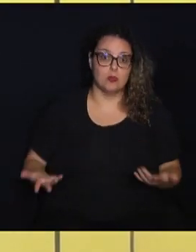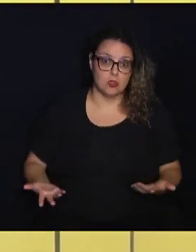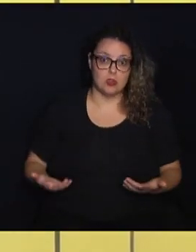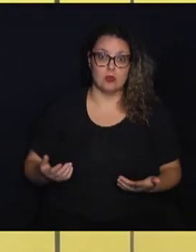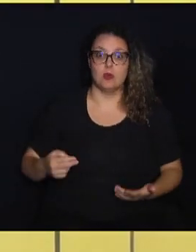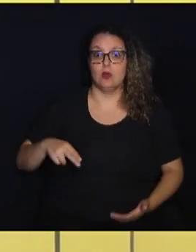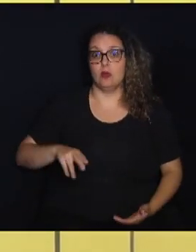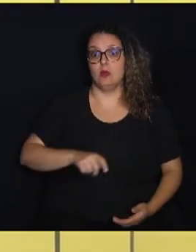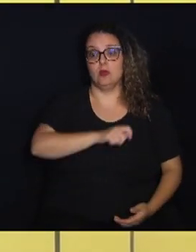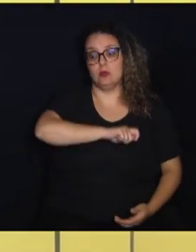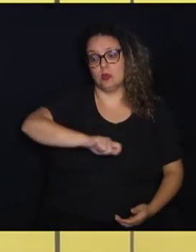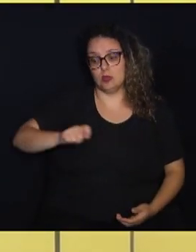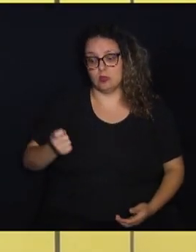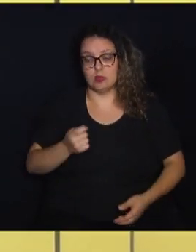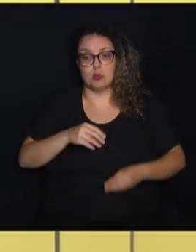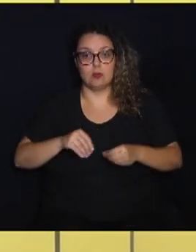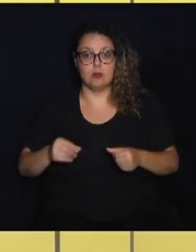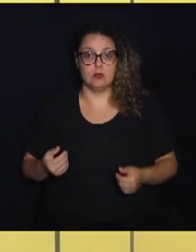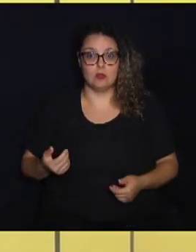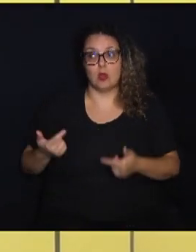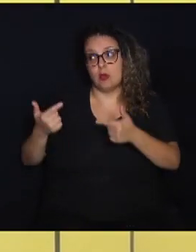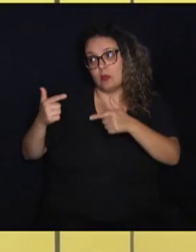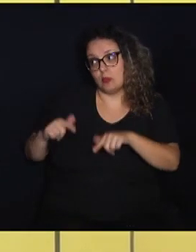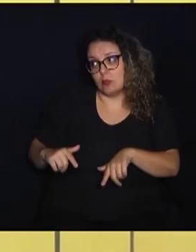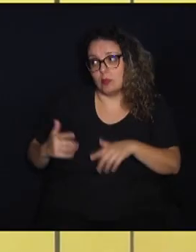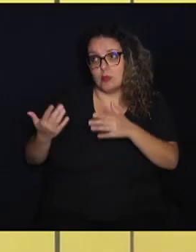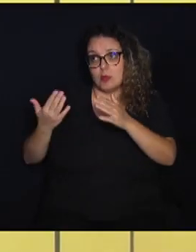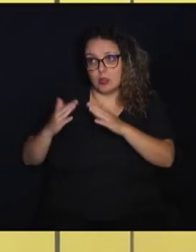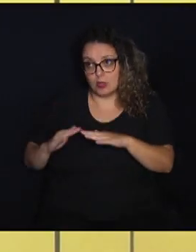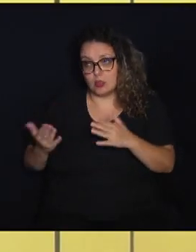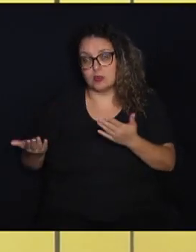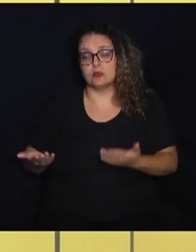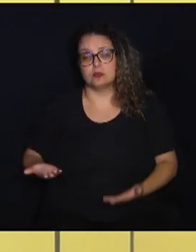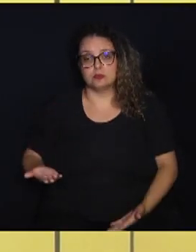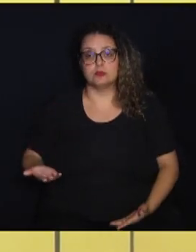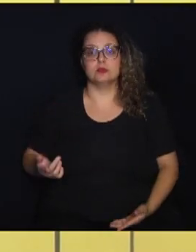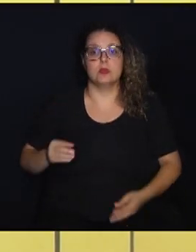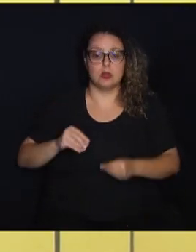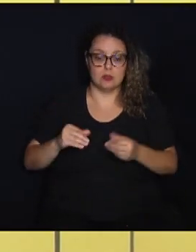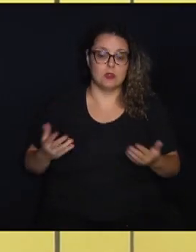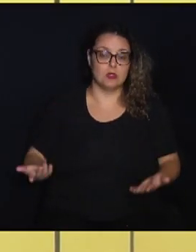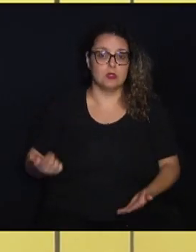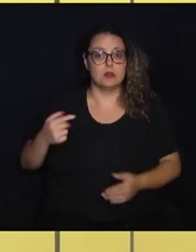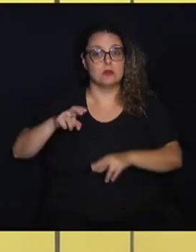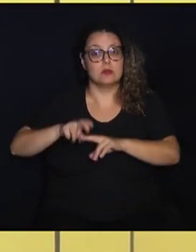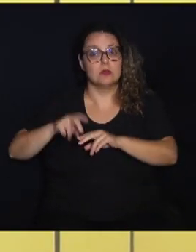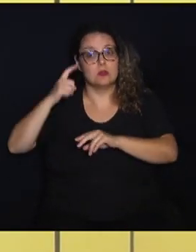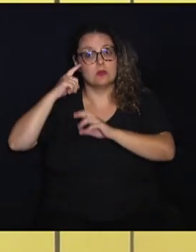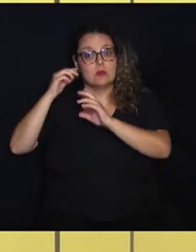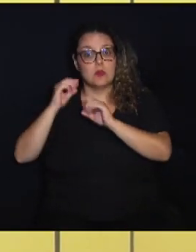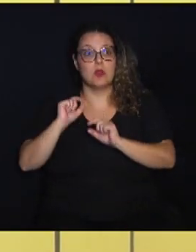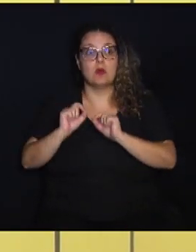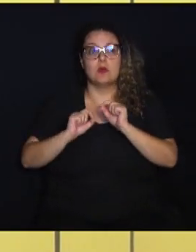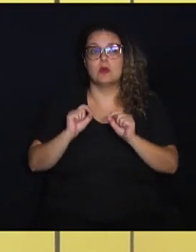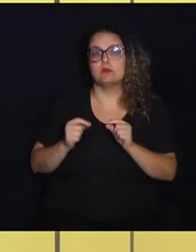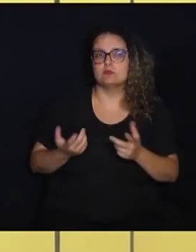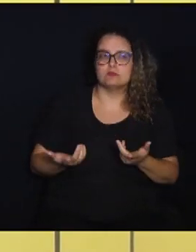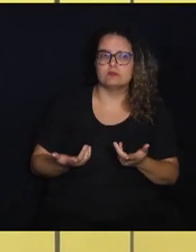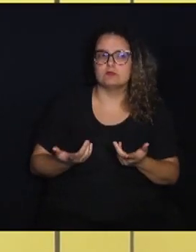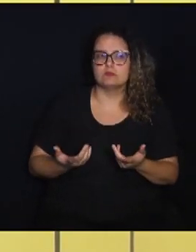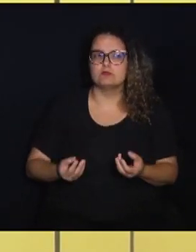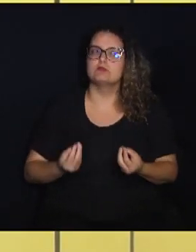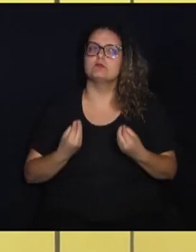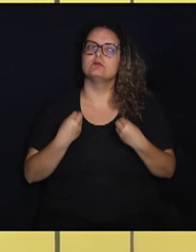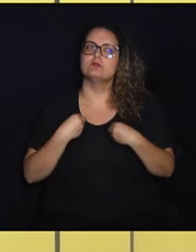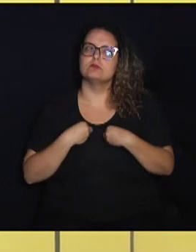pessoa mora em algum lugar. Então, eu acho que é isso, a gente sentar e pensar com calma. O que realmente me